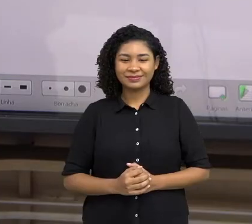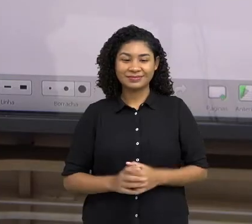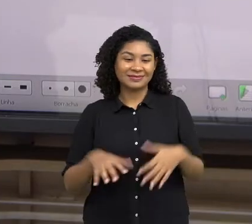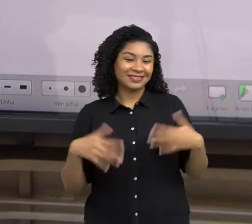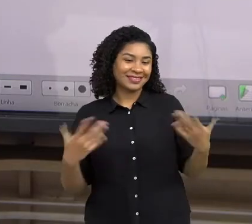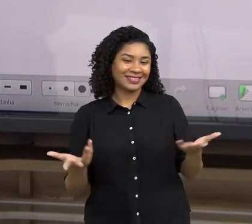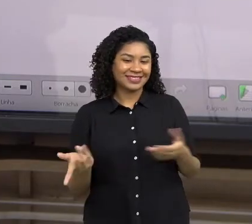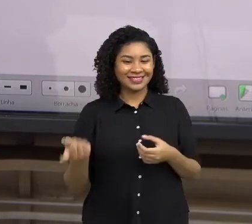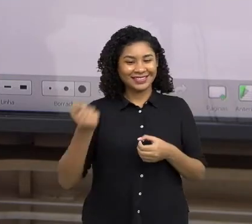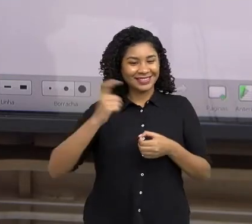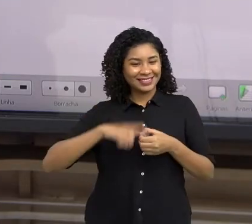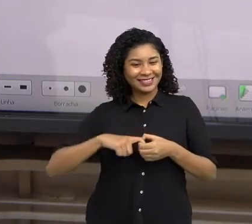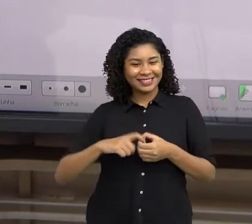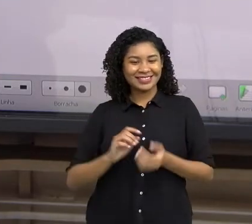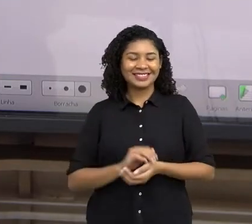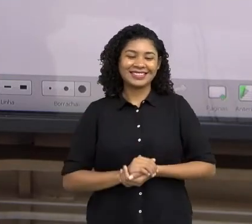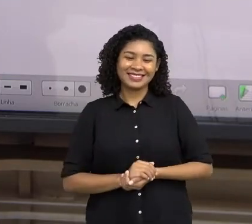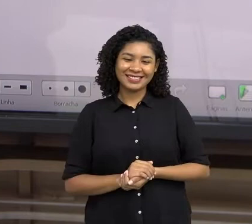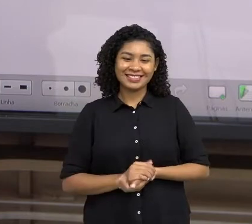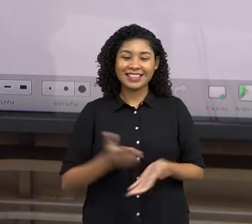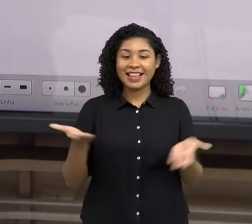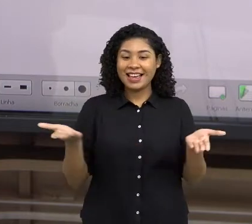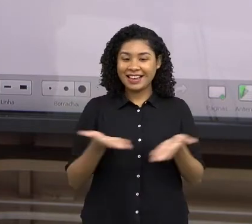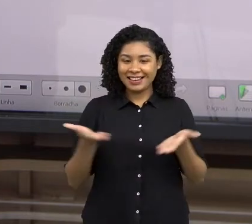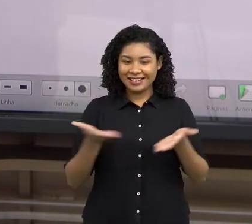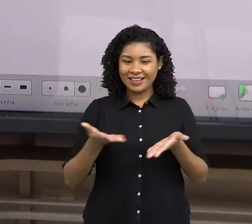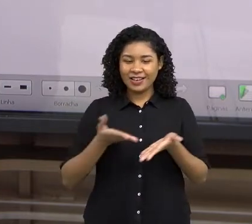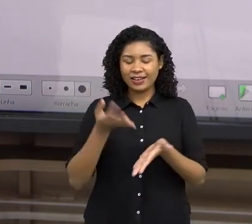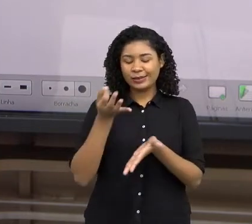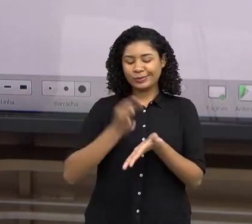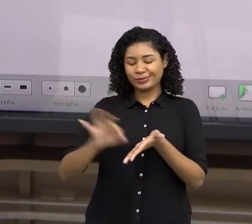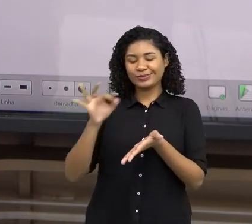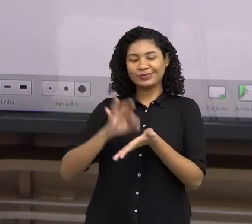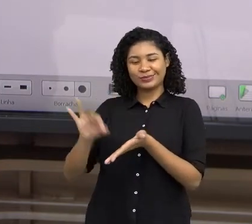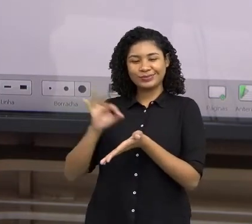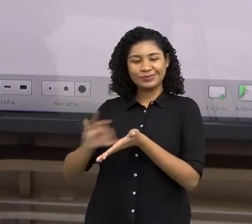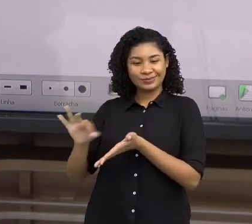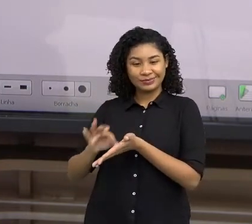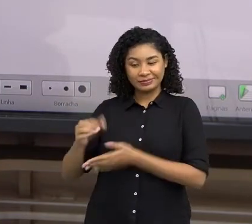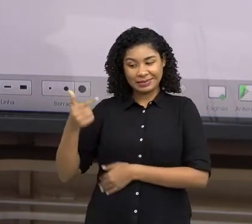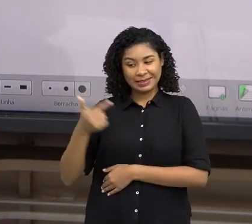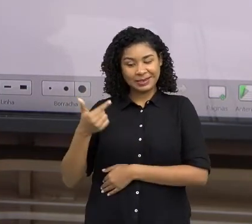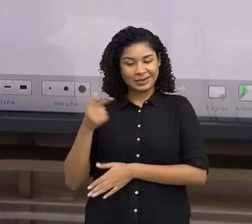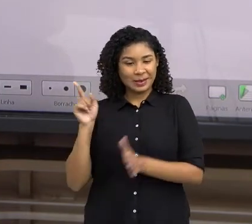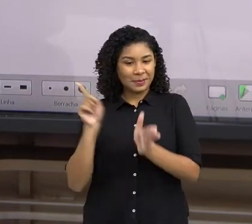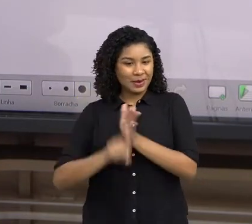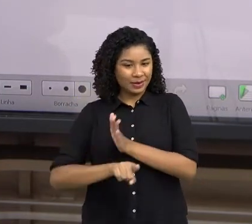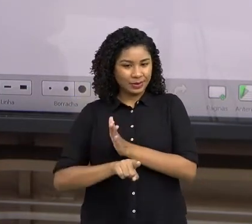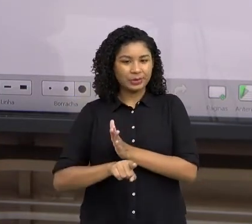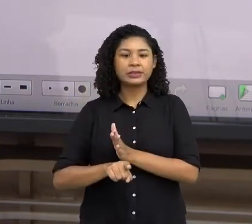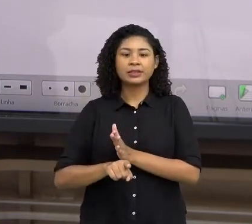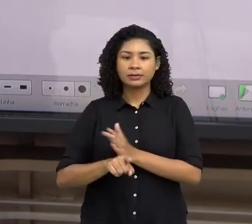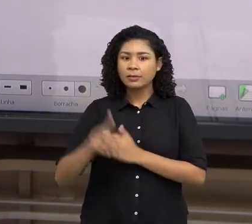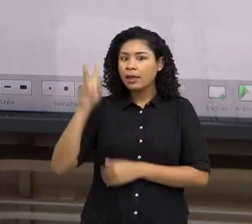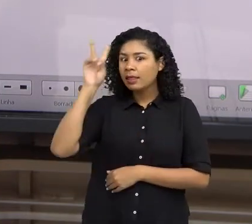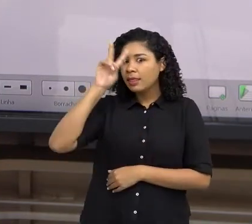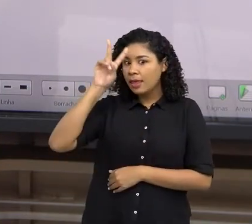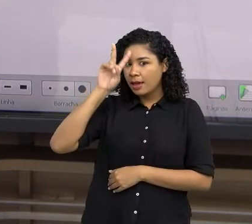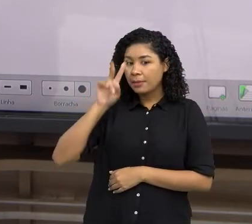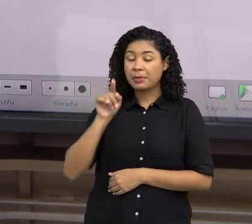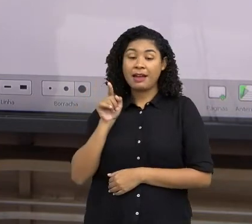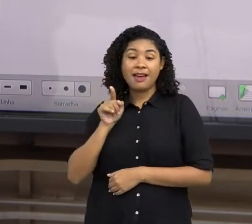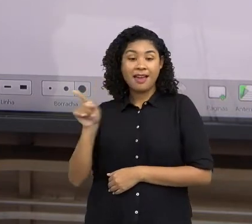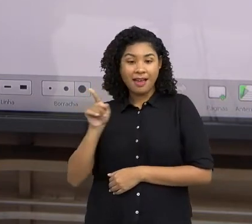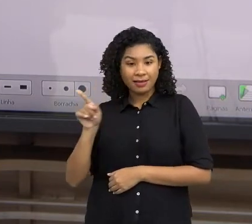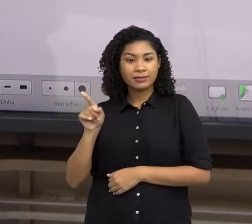Estamos de volta, vamos agora à correção dessa segunda questão, vamos verificar aí, lembrando, né? Ela é a